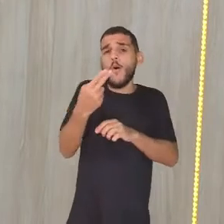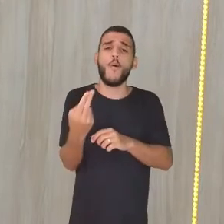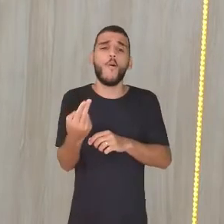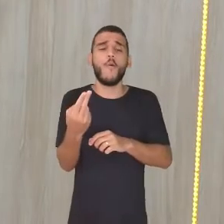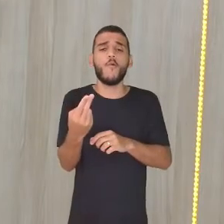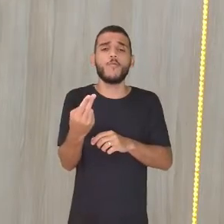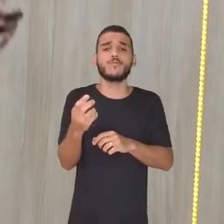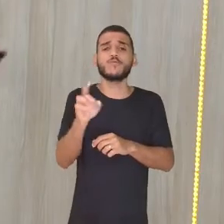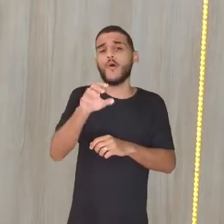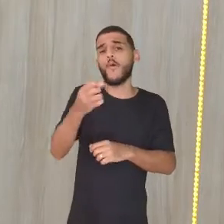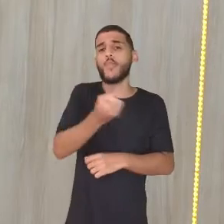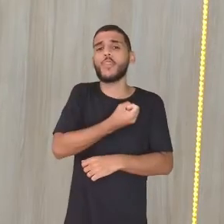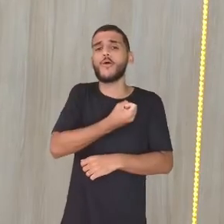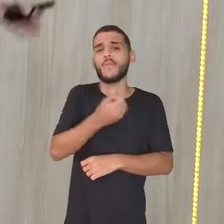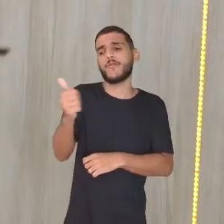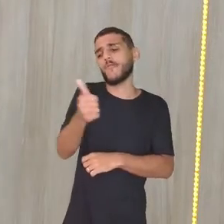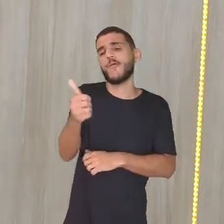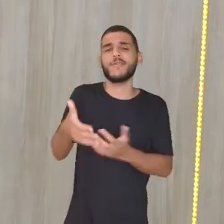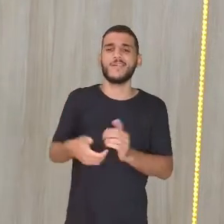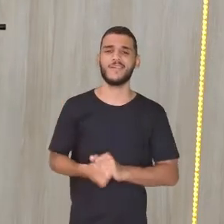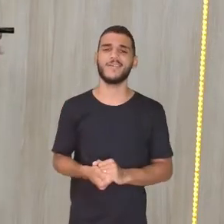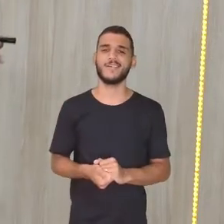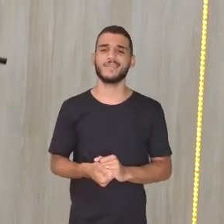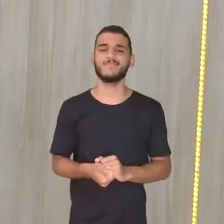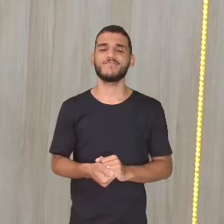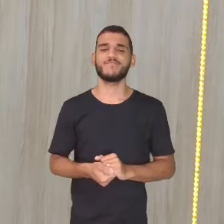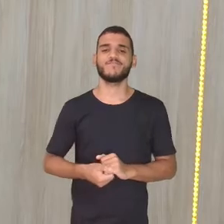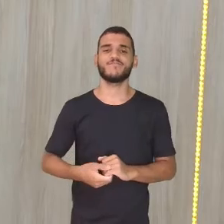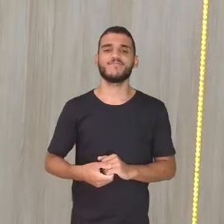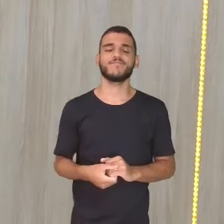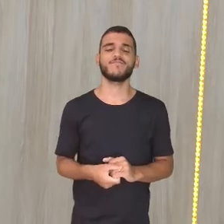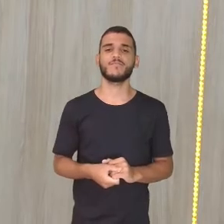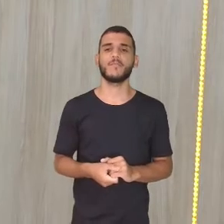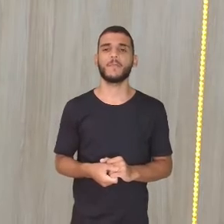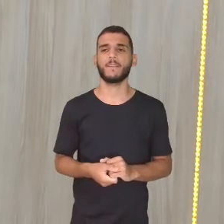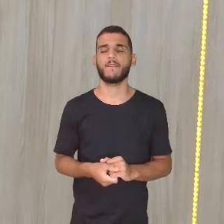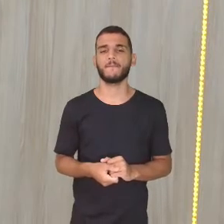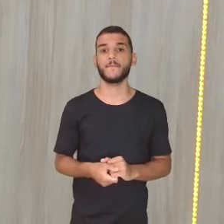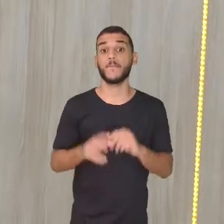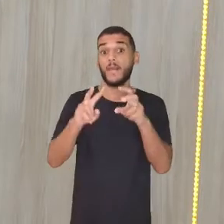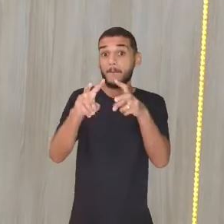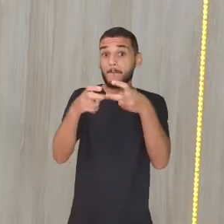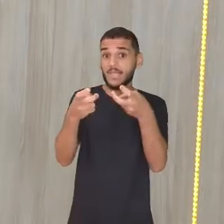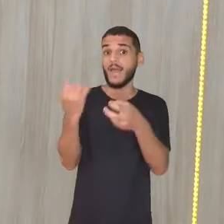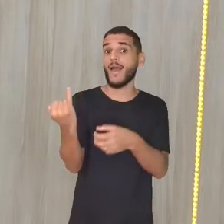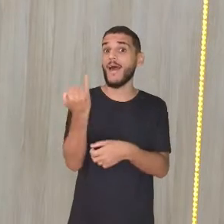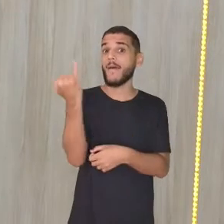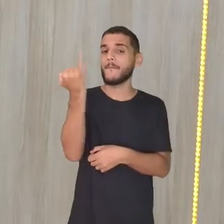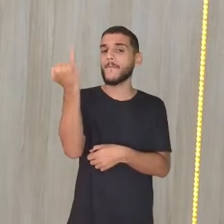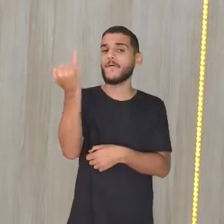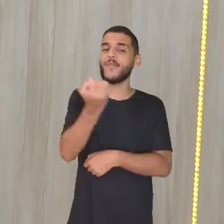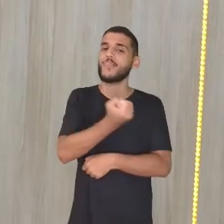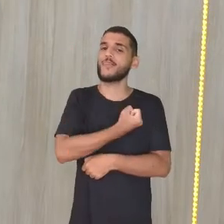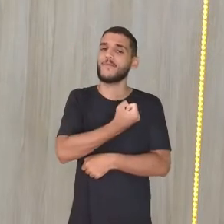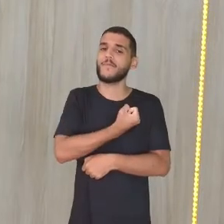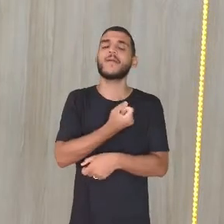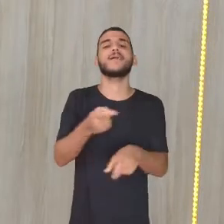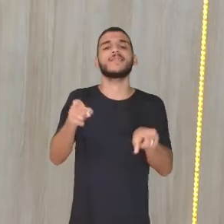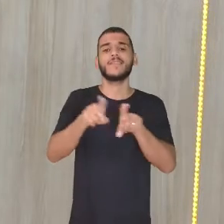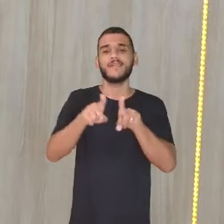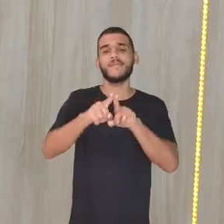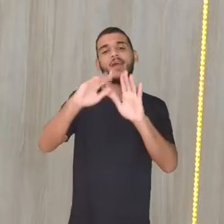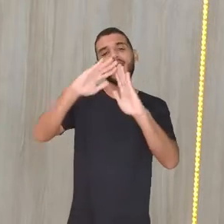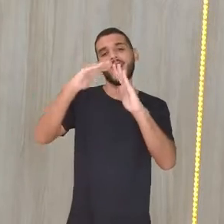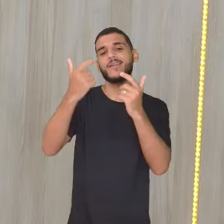filho, Lindenberg, para escrever é confusão, né? É. Então, veja a importância do número até para essa questão aí